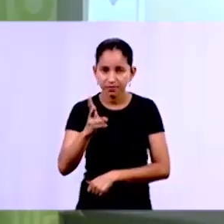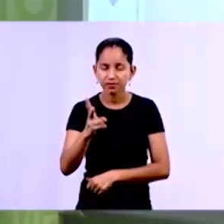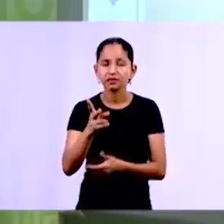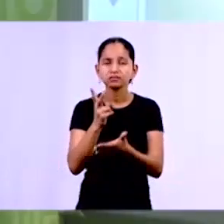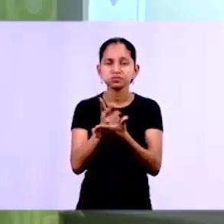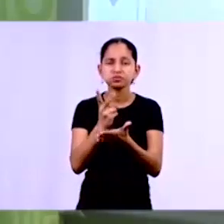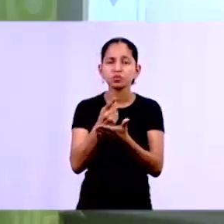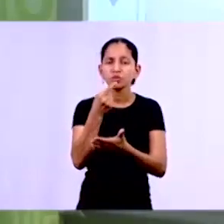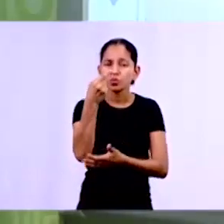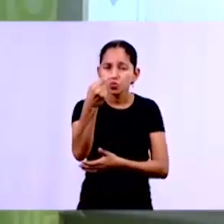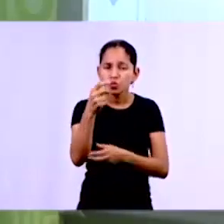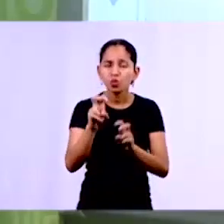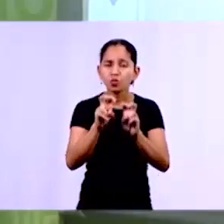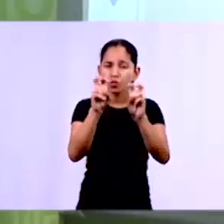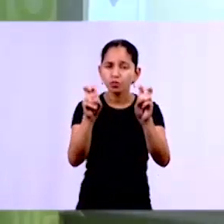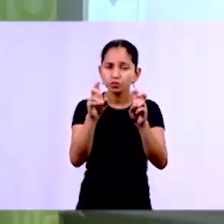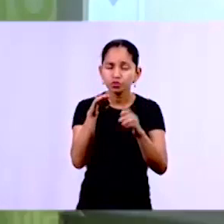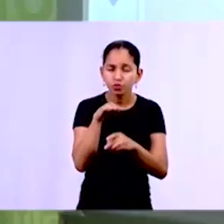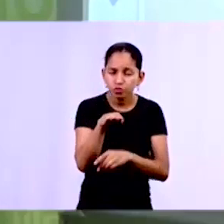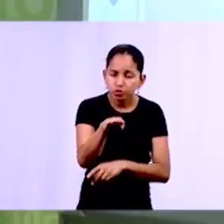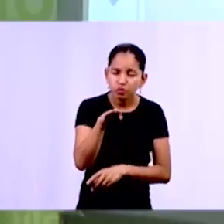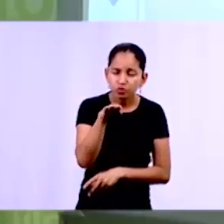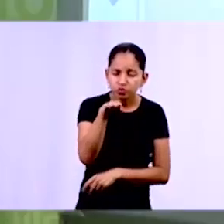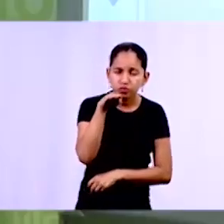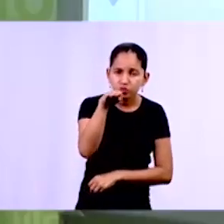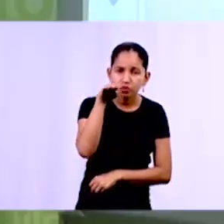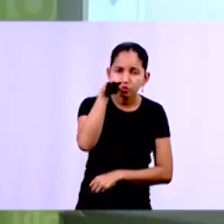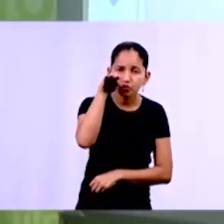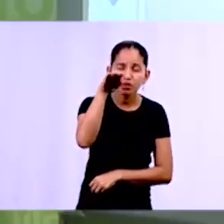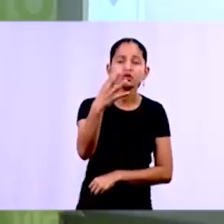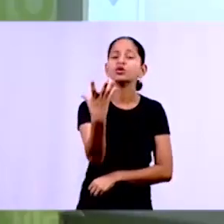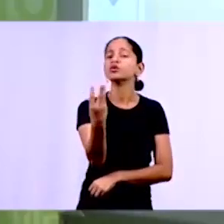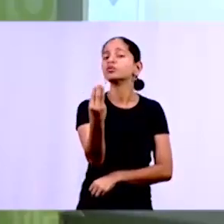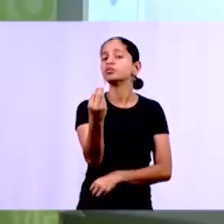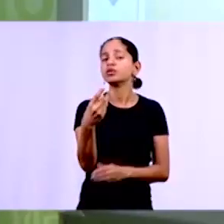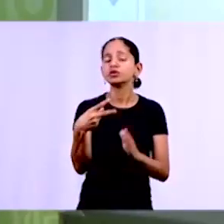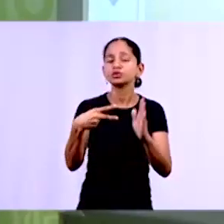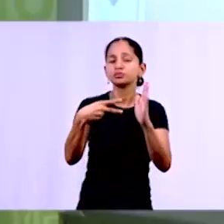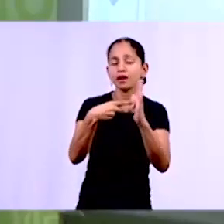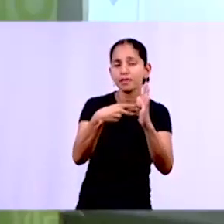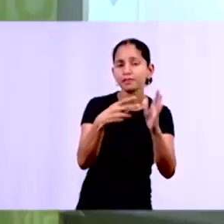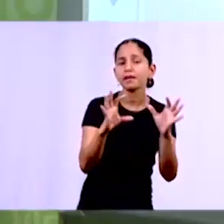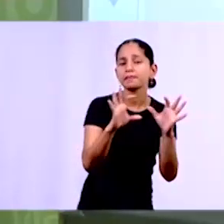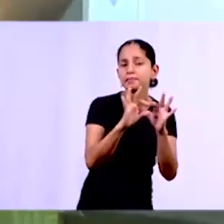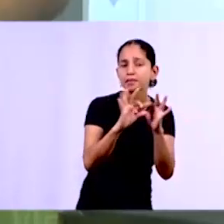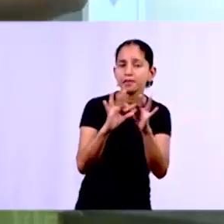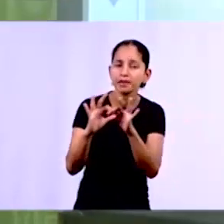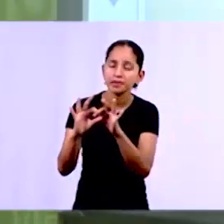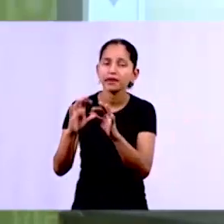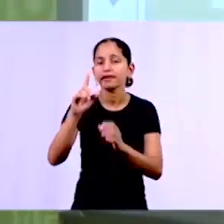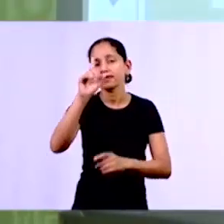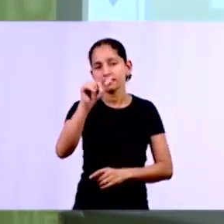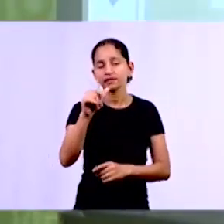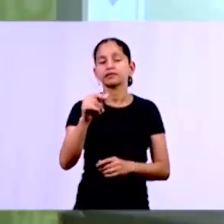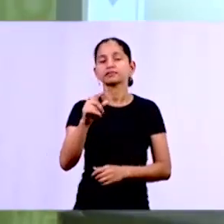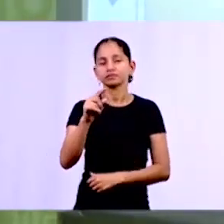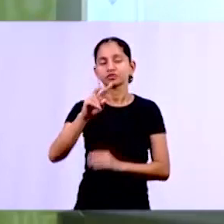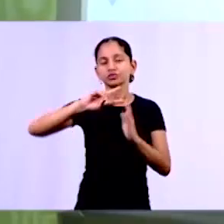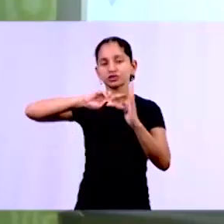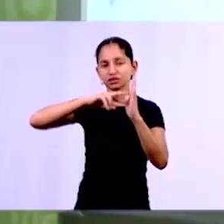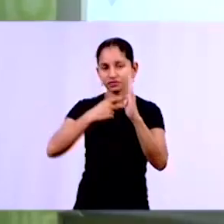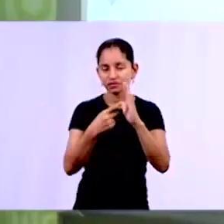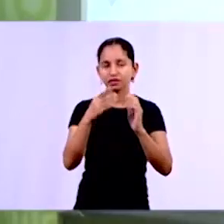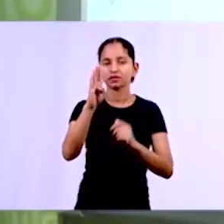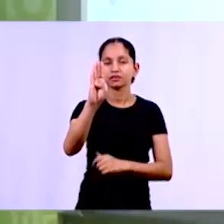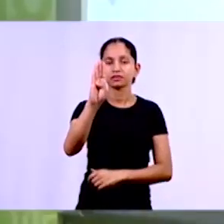ser um computador, então em cada fileira eu posso ter vários computadores grudados um do outro. Isso a gente chama de Blade. O Ministério